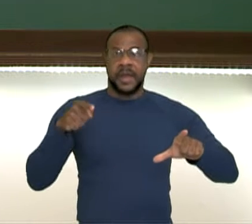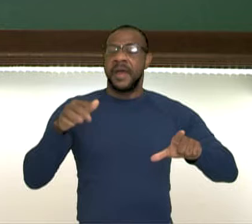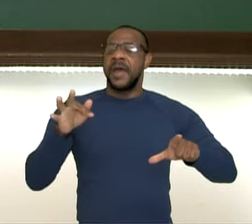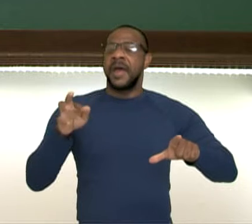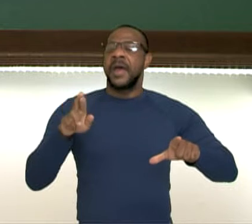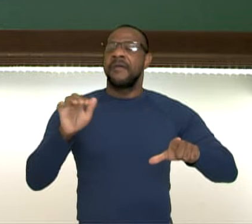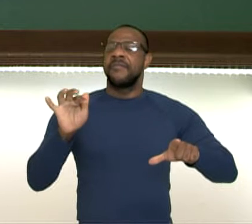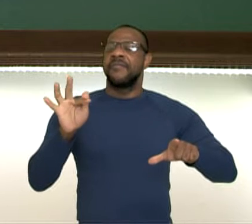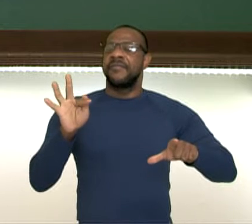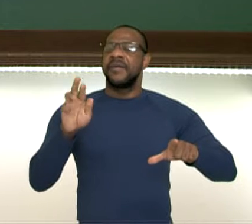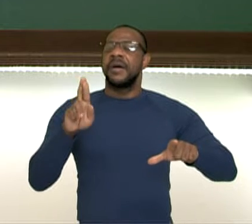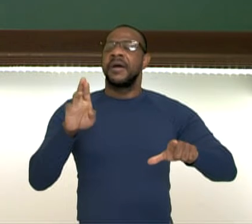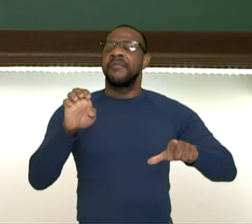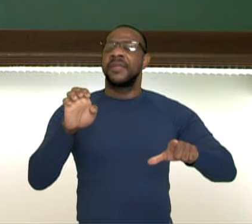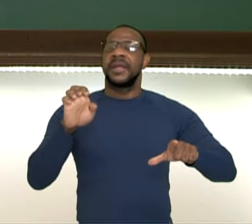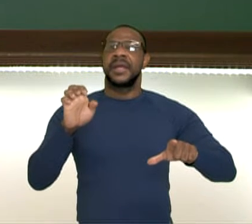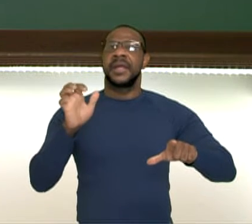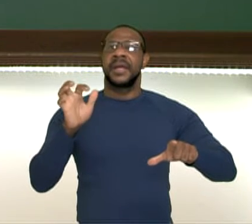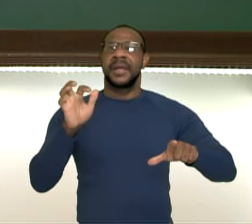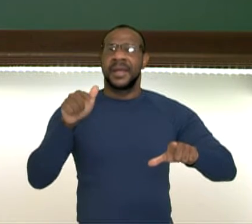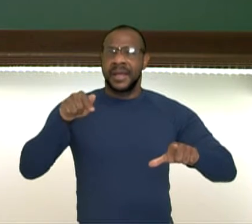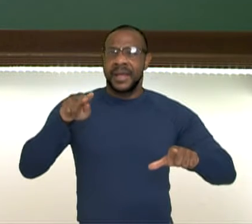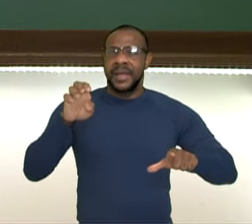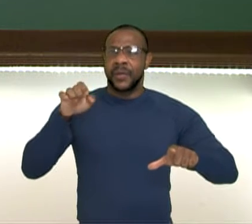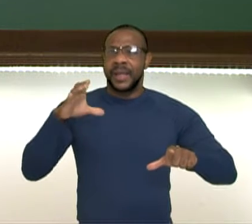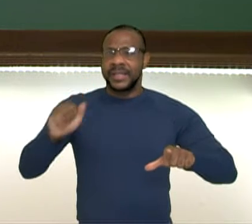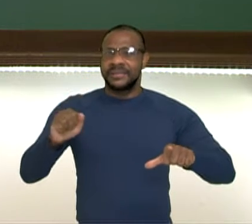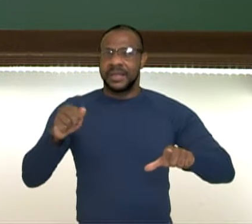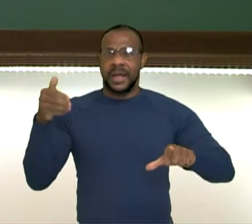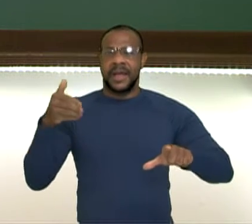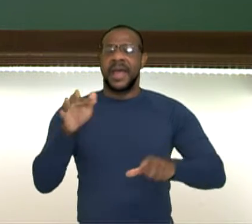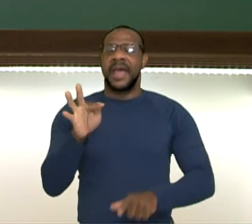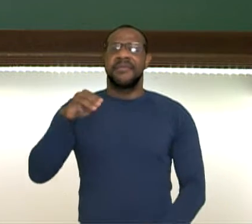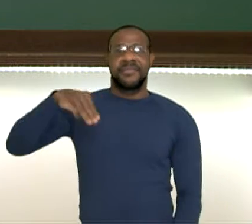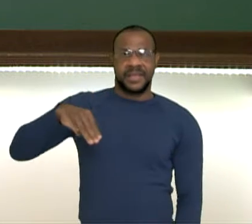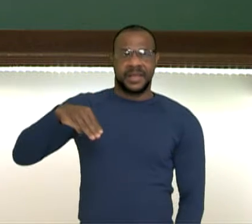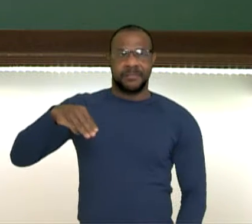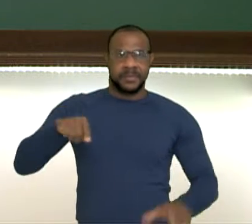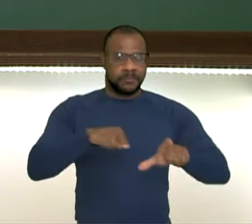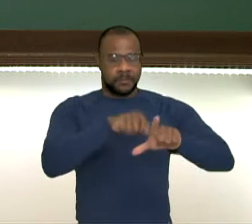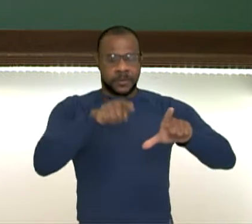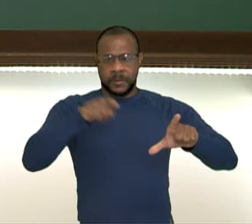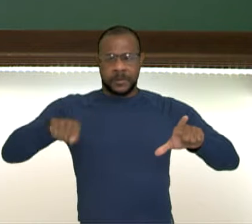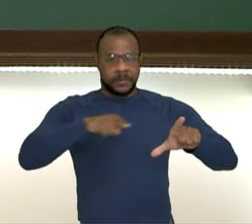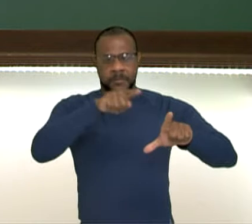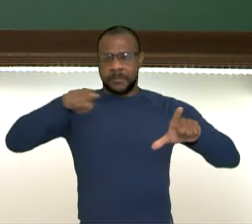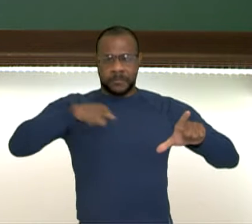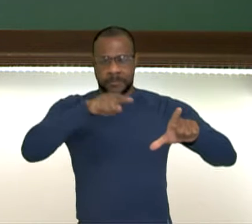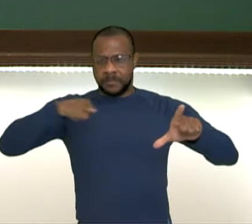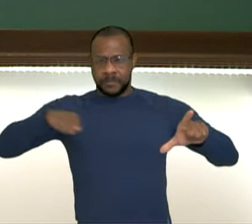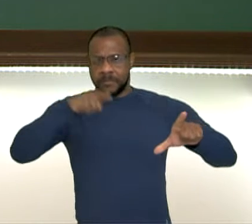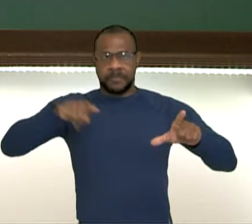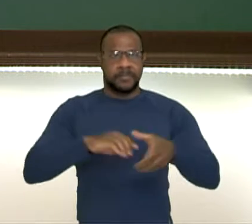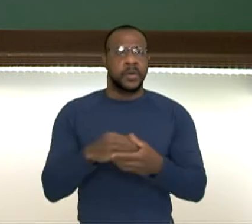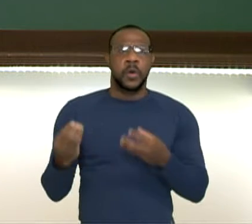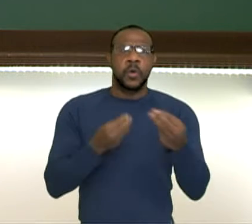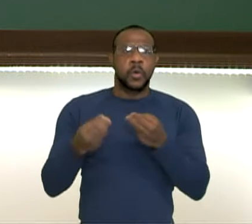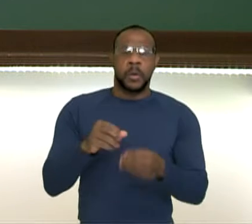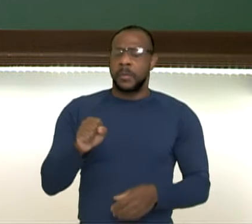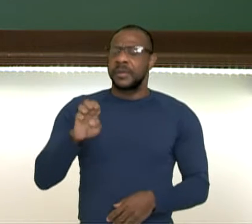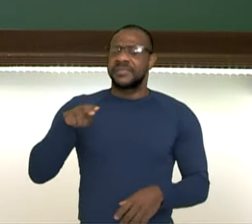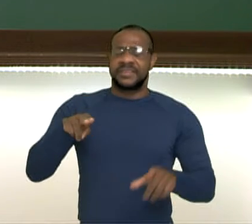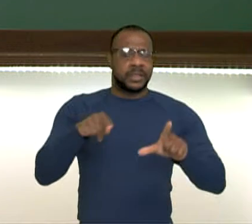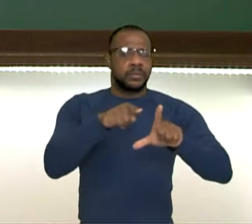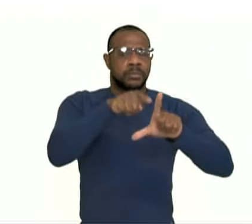frequência, seriam as FMs, tá? Aí nós temos realmente a função seno. Como que eu represento essa função